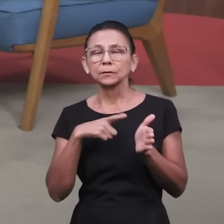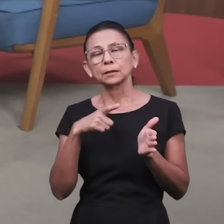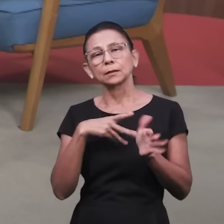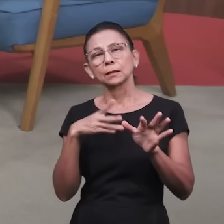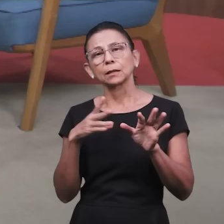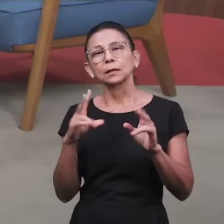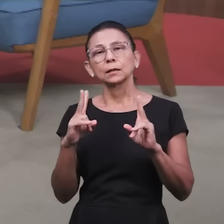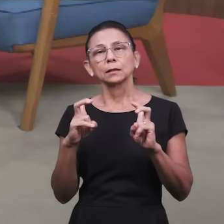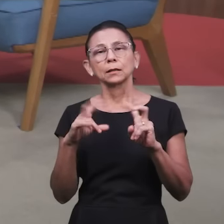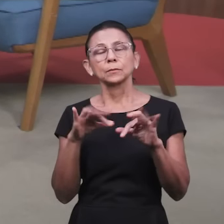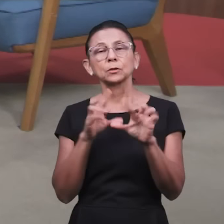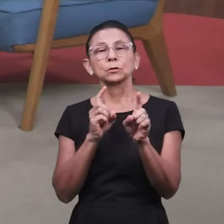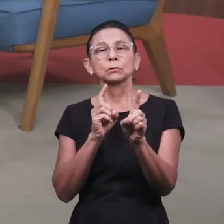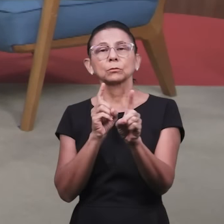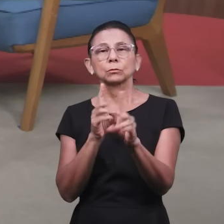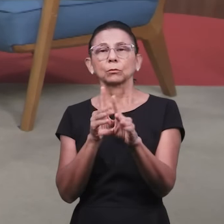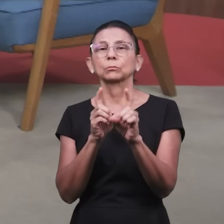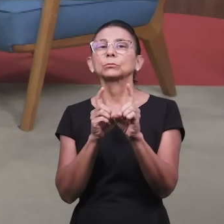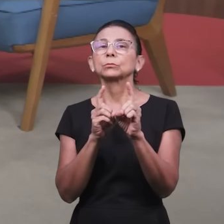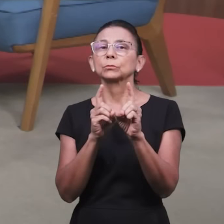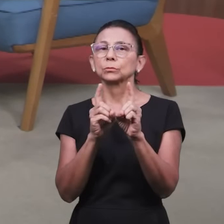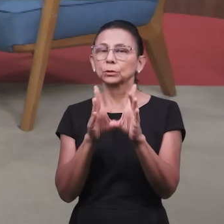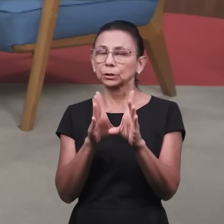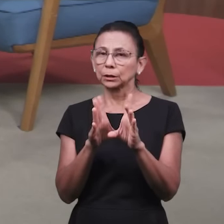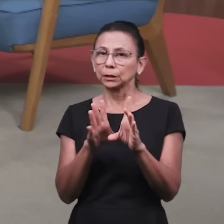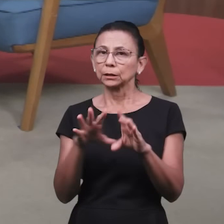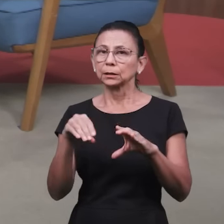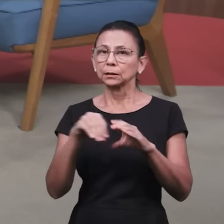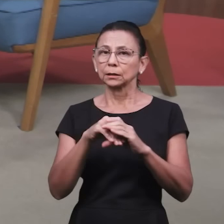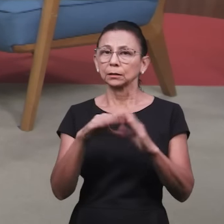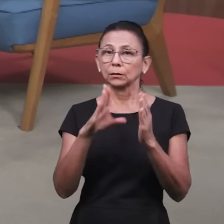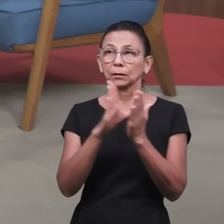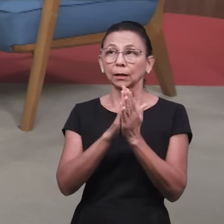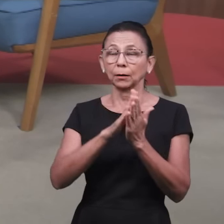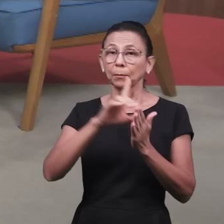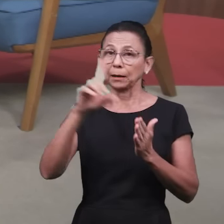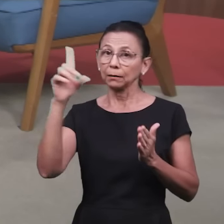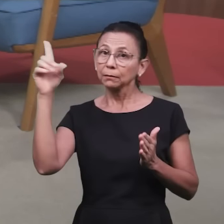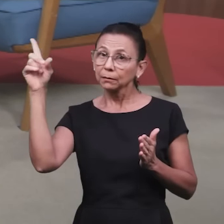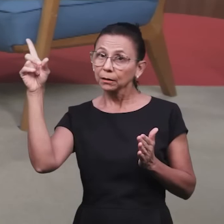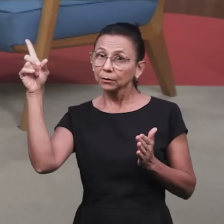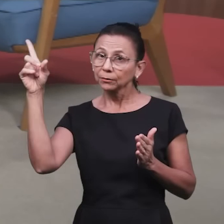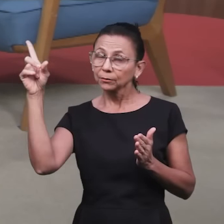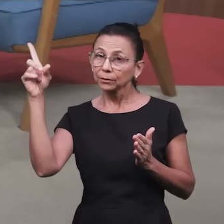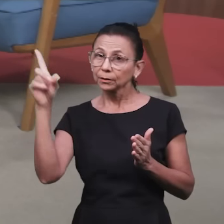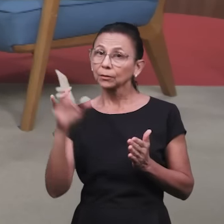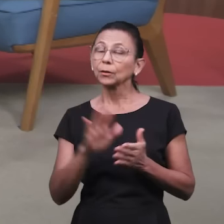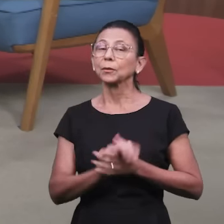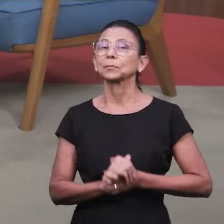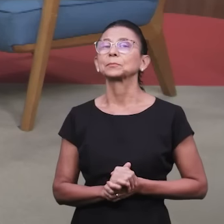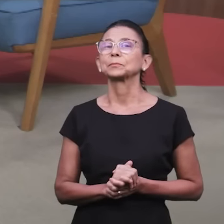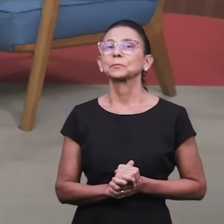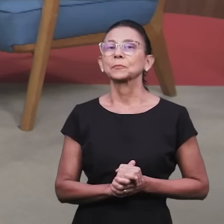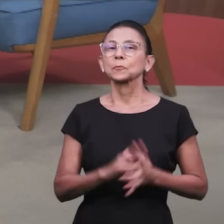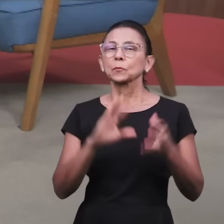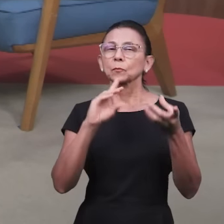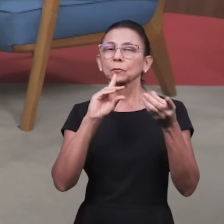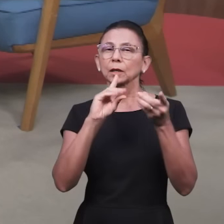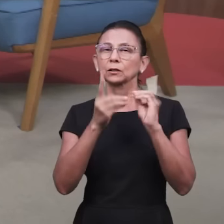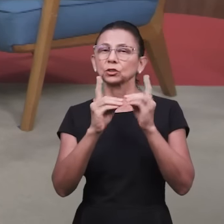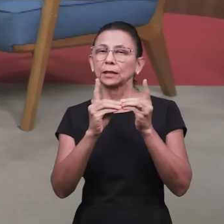temas doutrinários e direcionados àquilo que a palavra tem para nós, com um detalhe, com uma